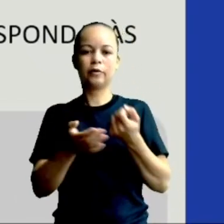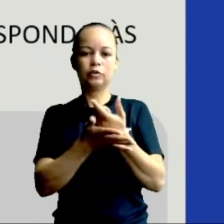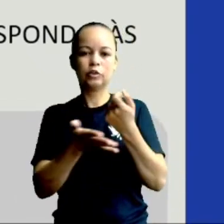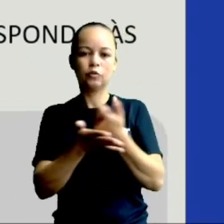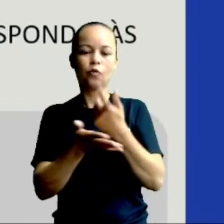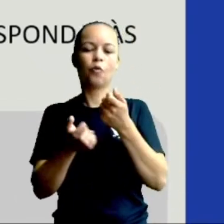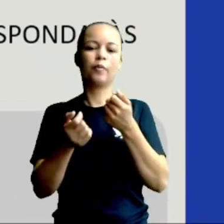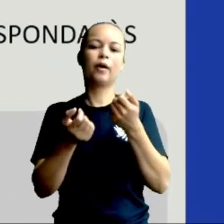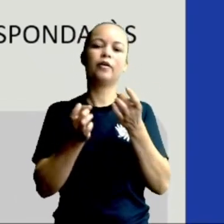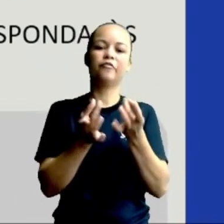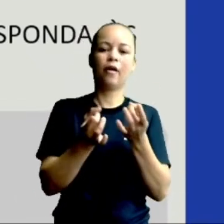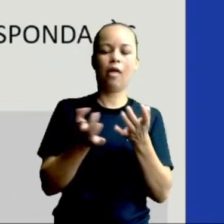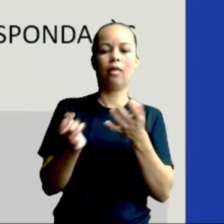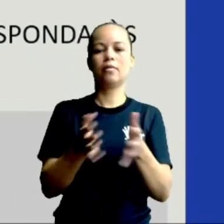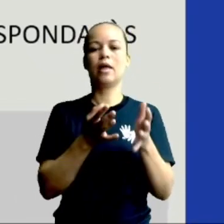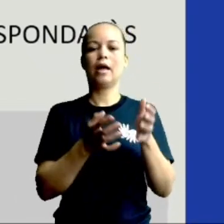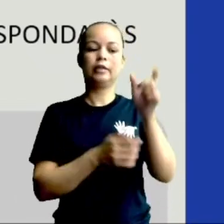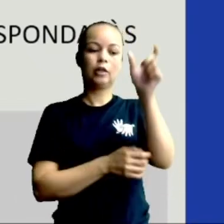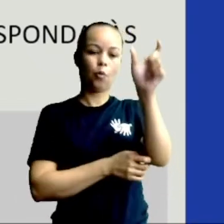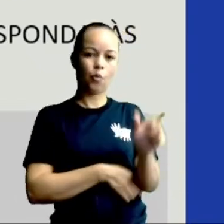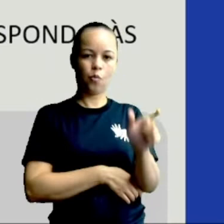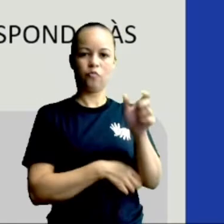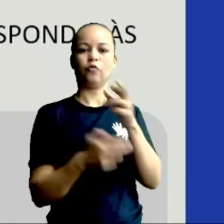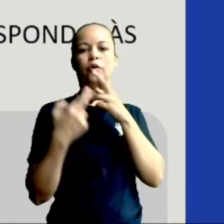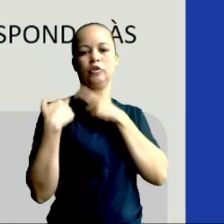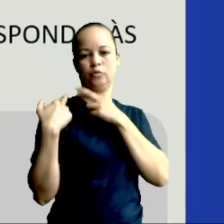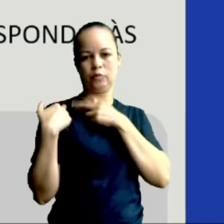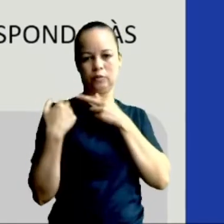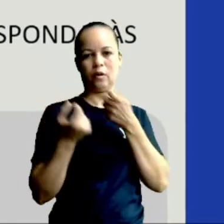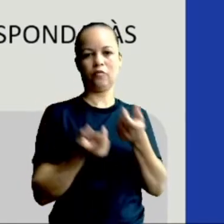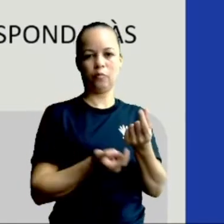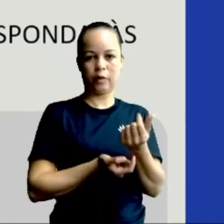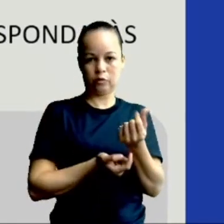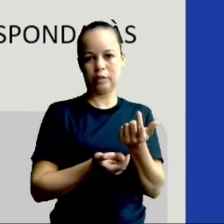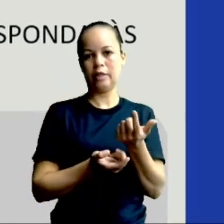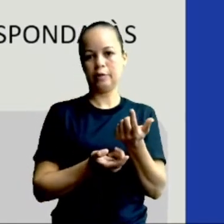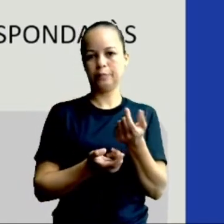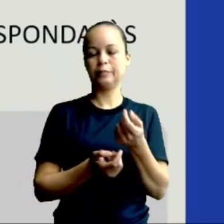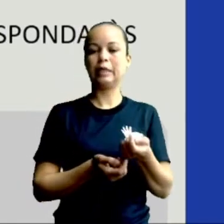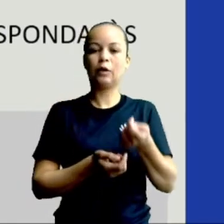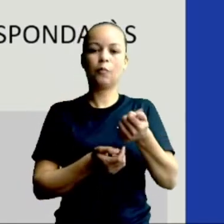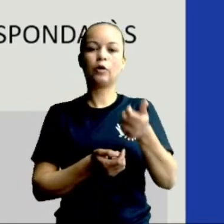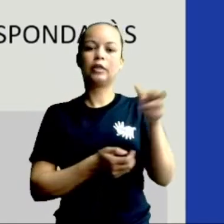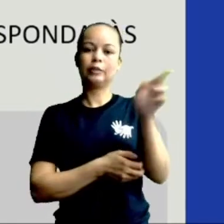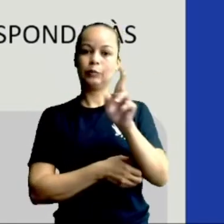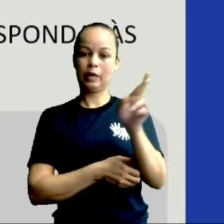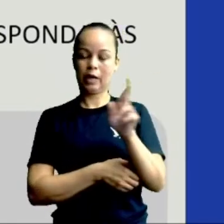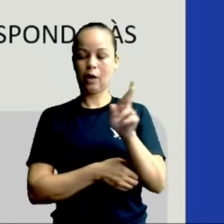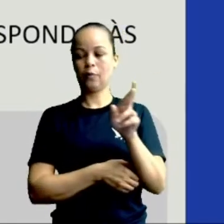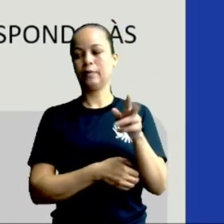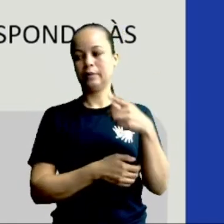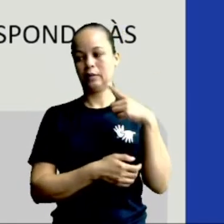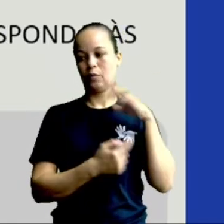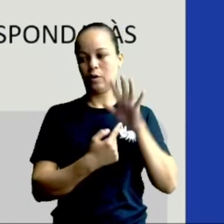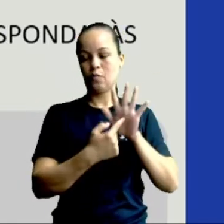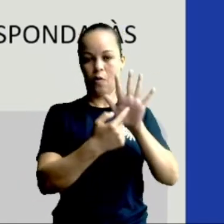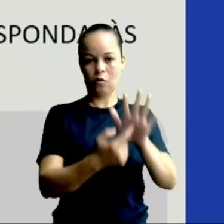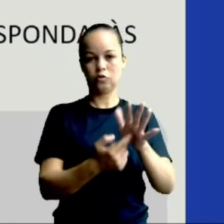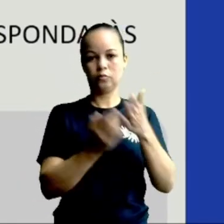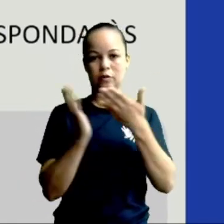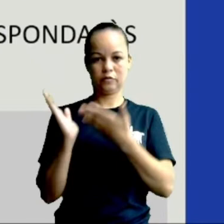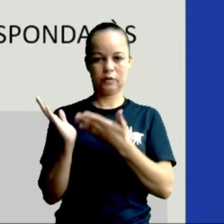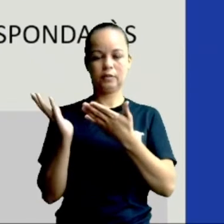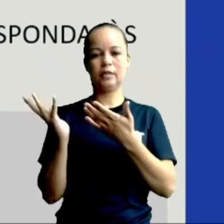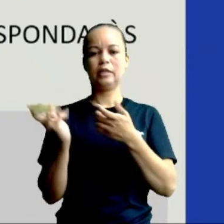pelo caixa, que tem representações das cédulas e das moedas do real. Então, ele tem lá a representação do que eu trouxe lá. Eu trouxe para vocês